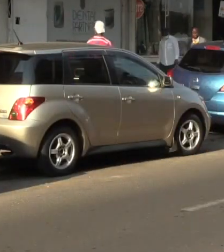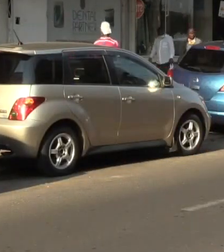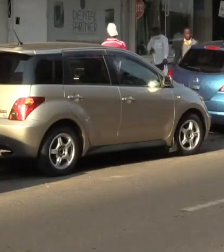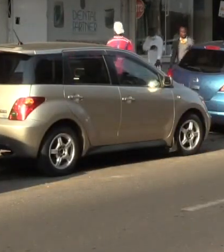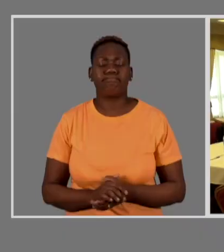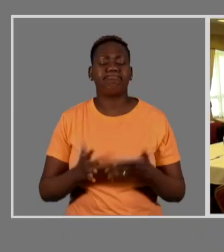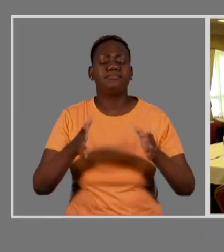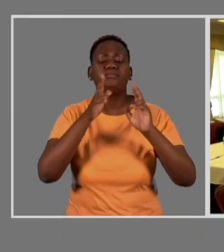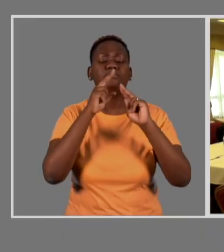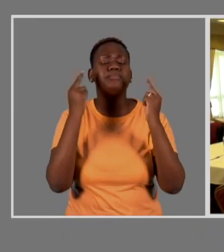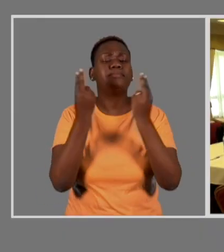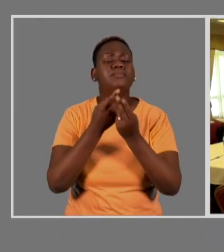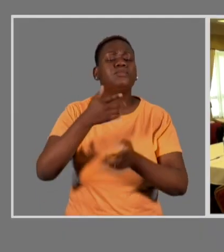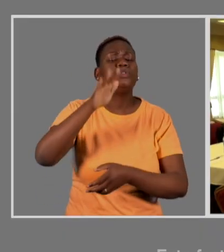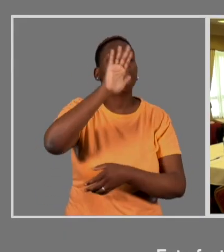Inhambane.